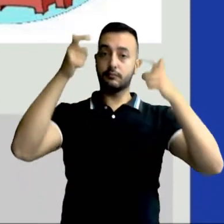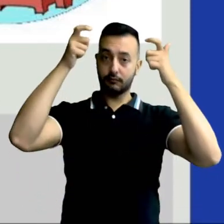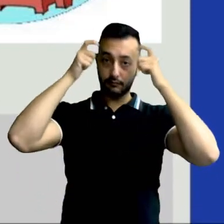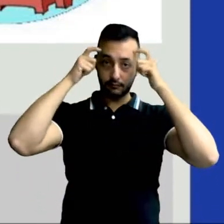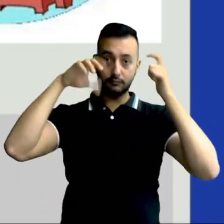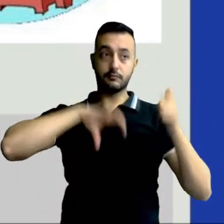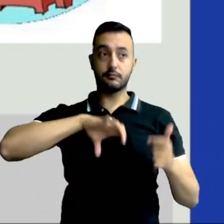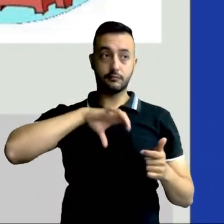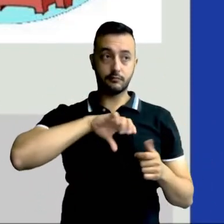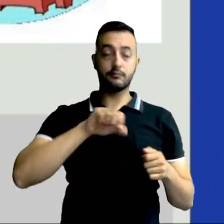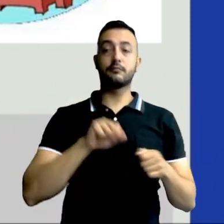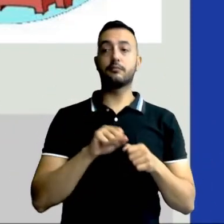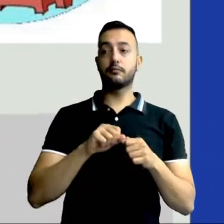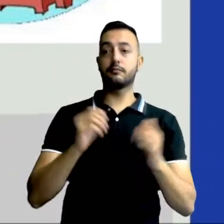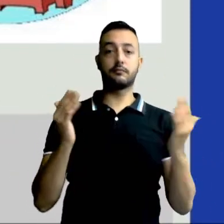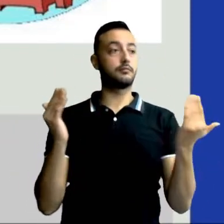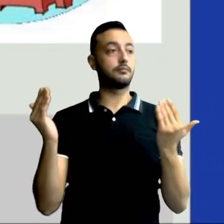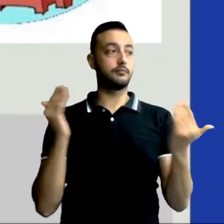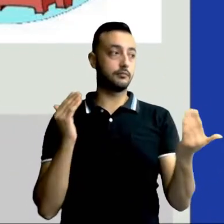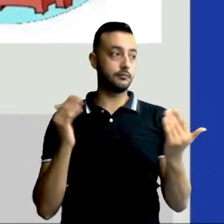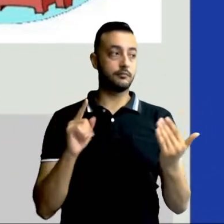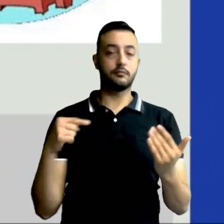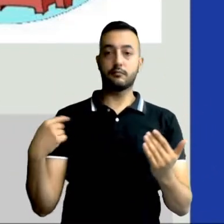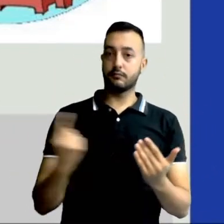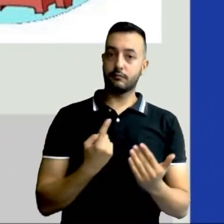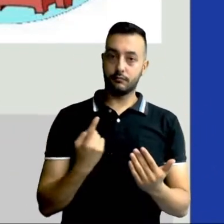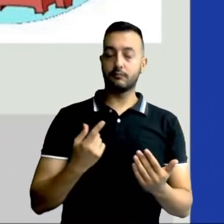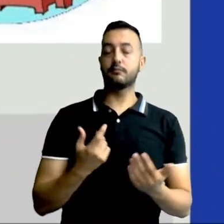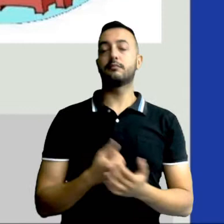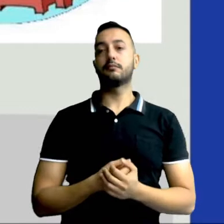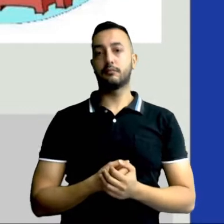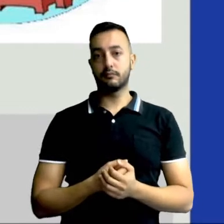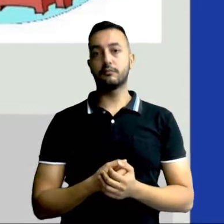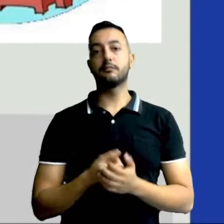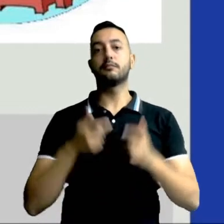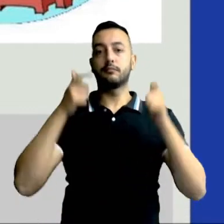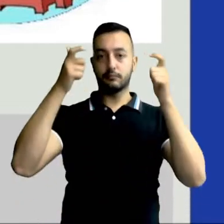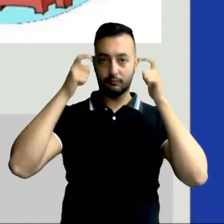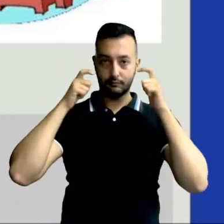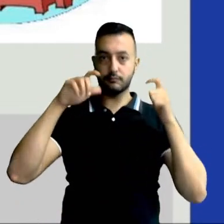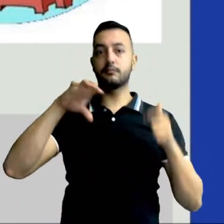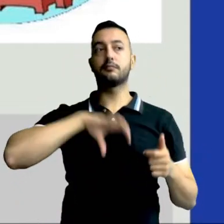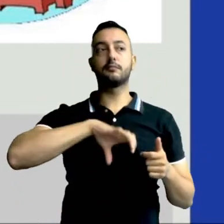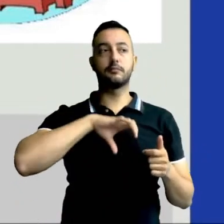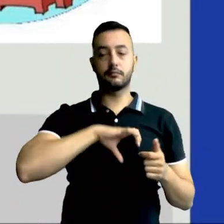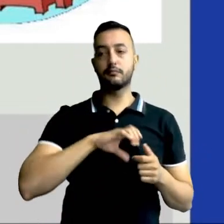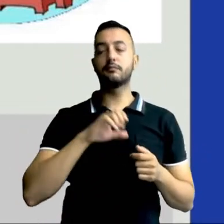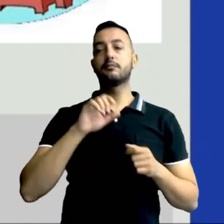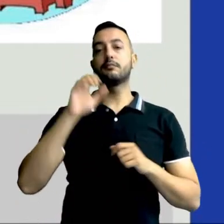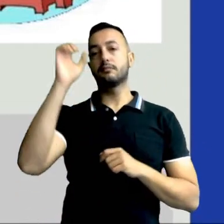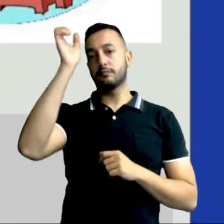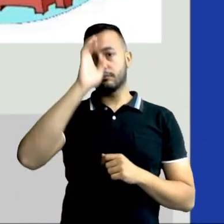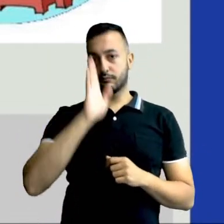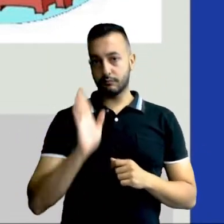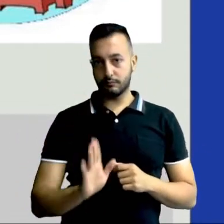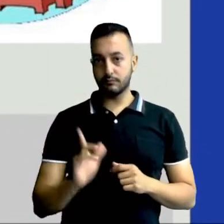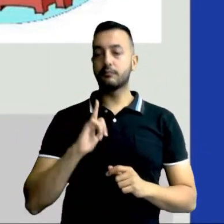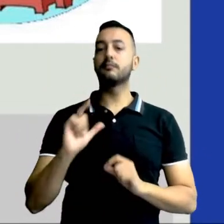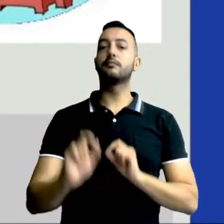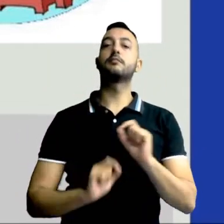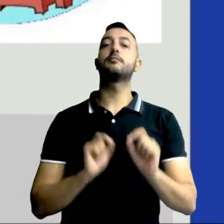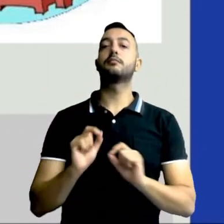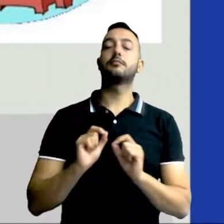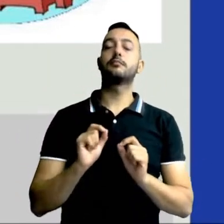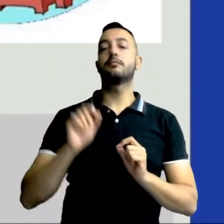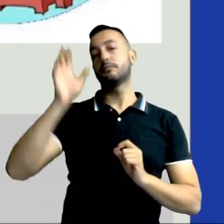de Portugal né fazendo analogia com a nossa situação de colonização o Rei de Portugal onde o Brasil seria